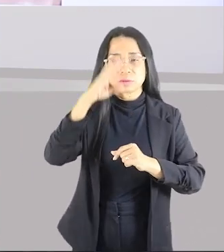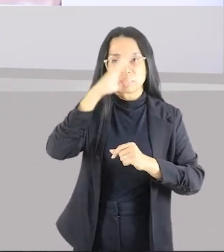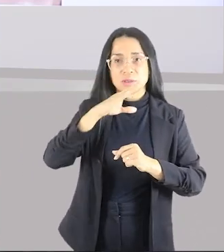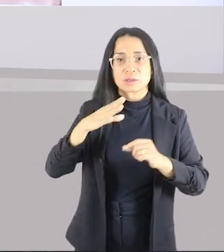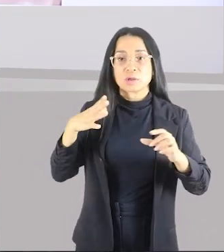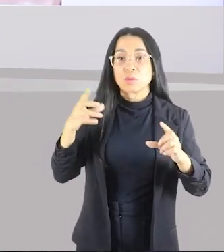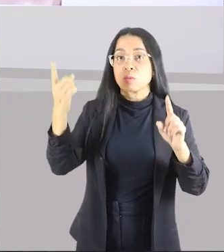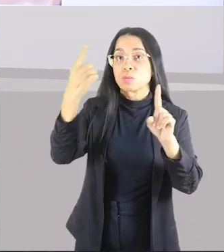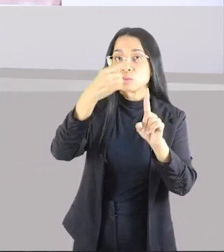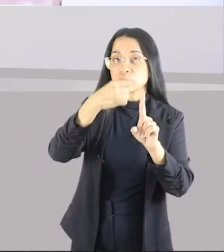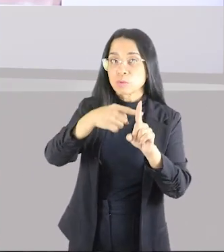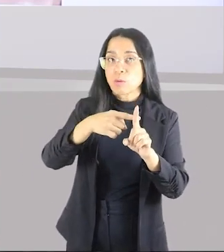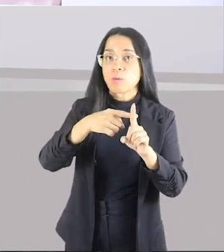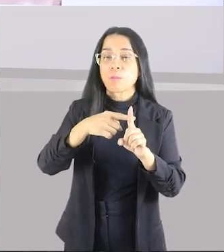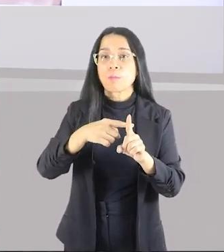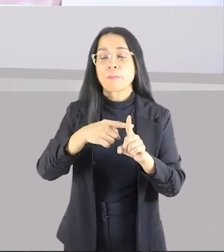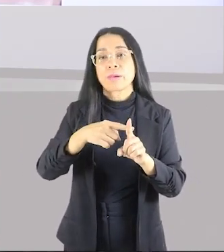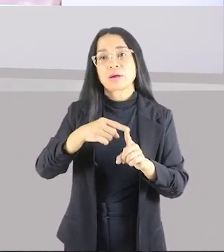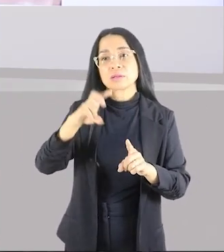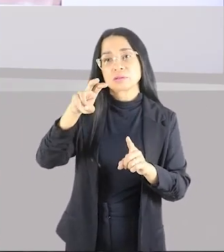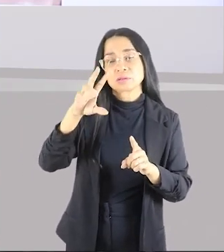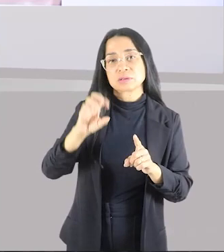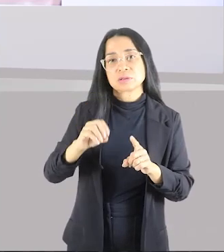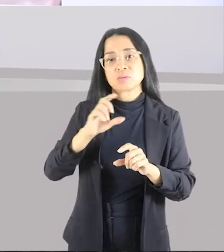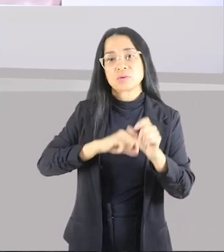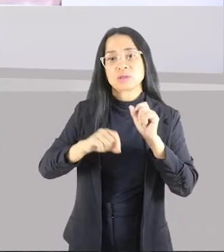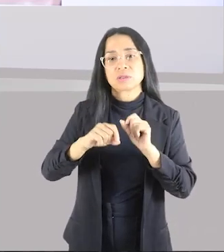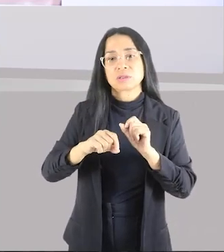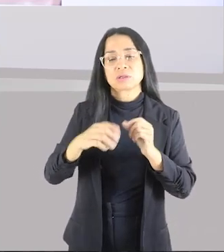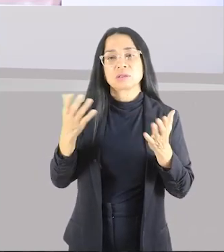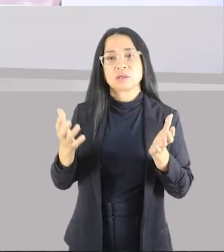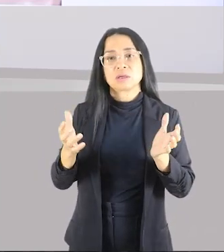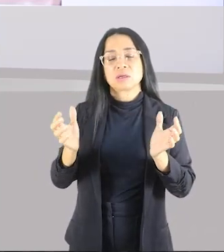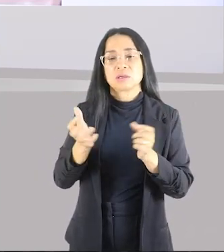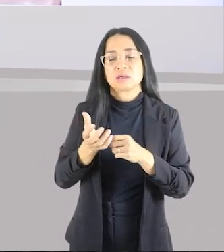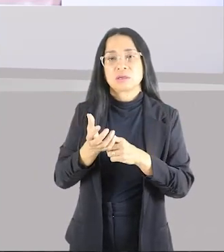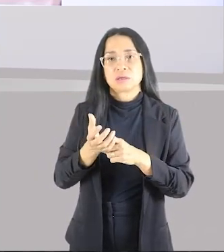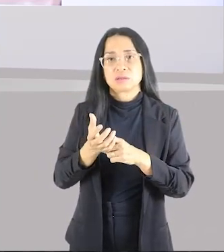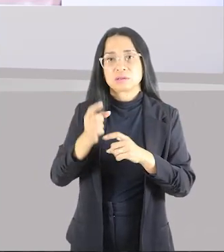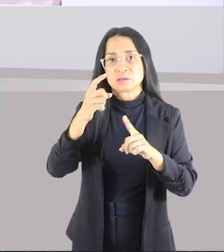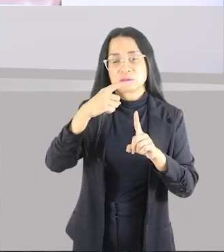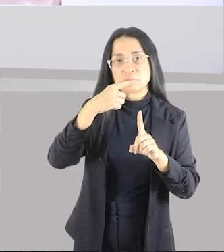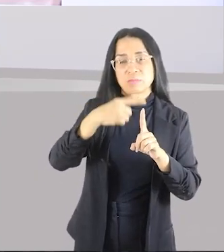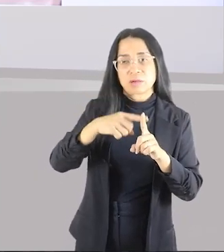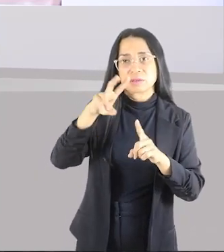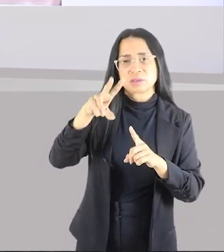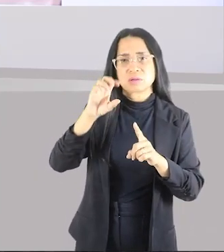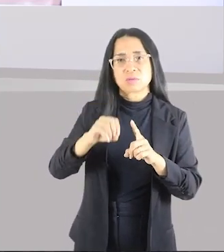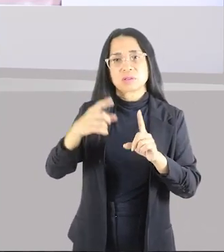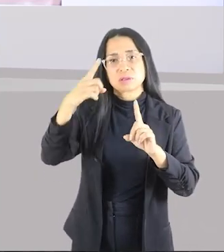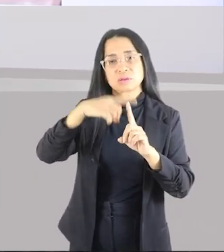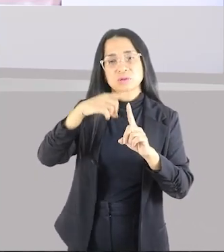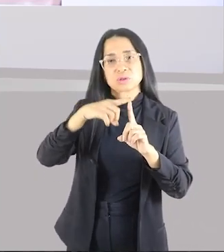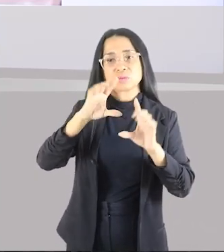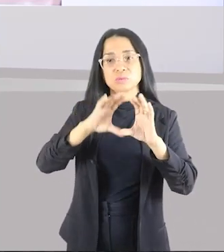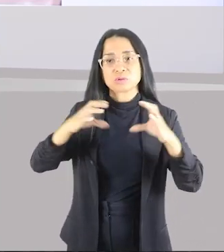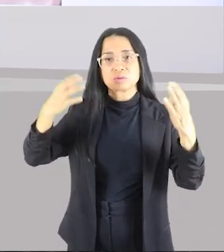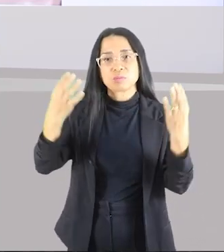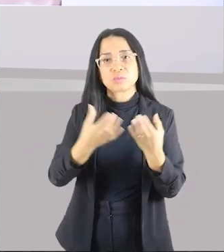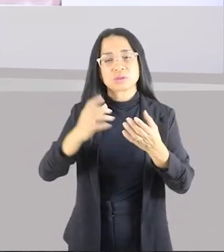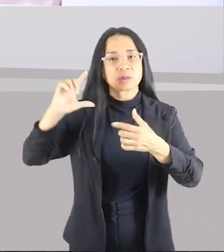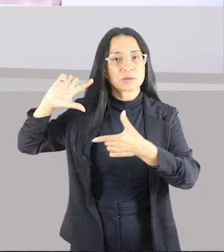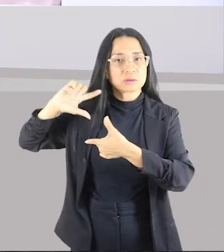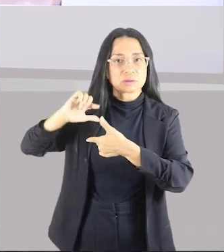de 50. Hoje nós temos aí uma classificação de 50 tipos de comunidades tradicionais e todas